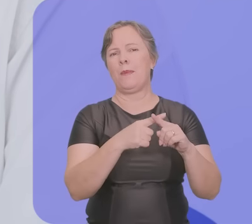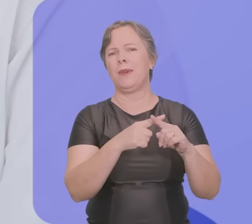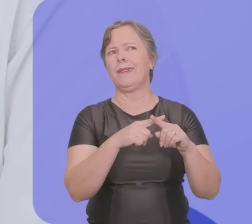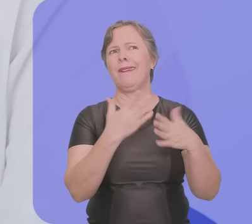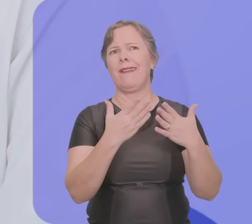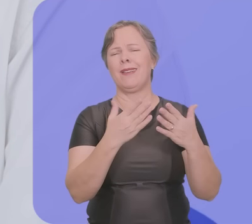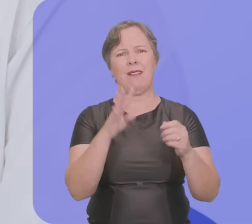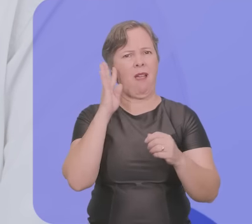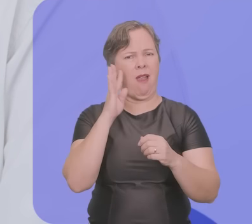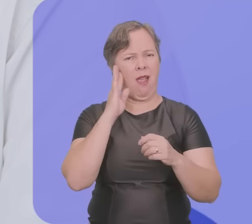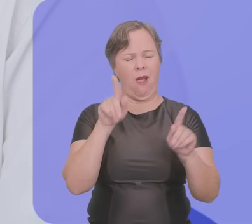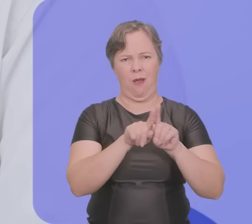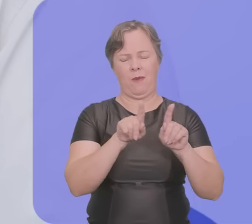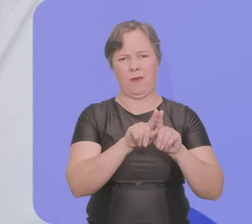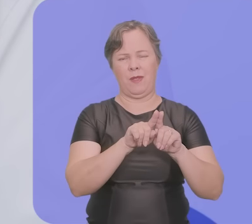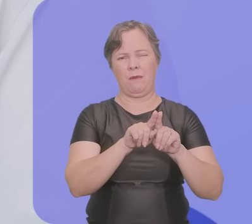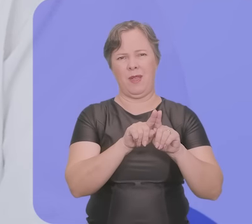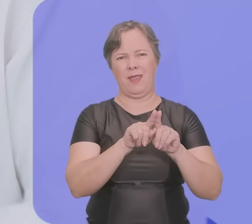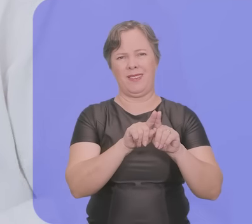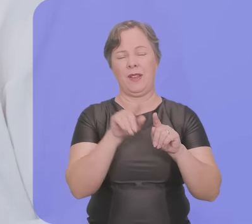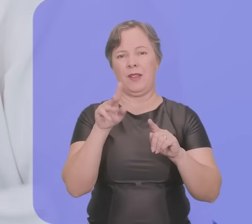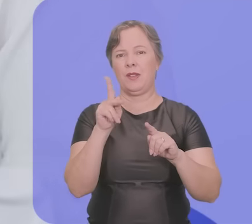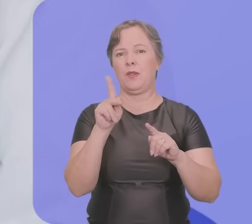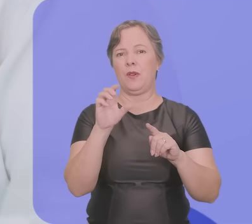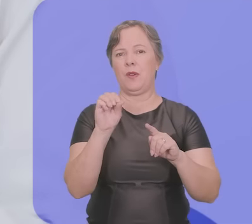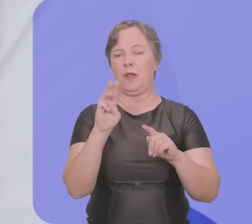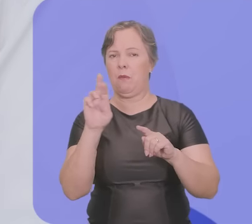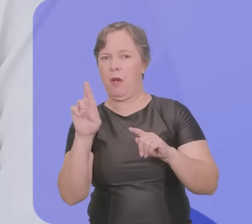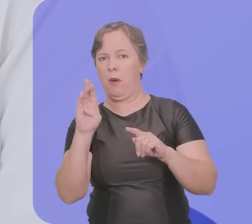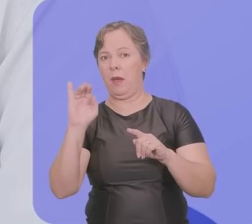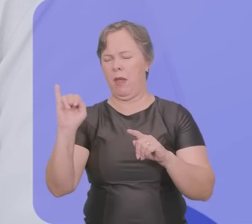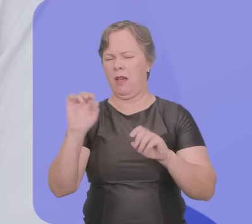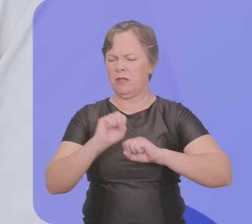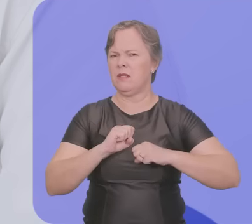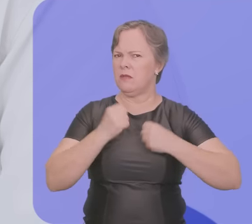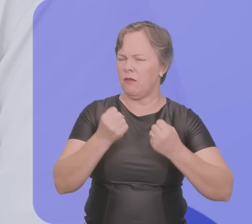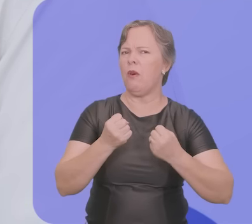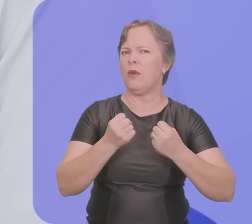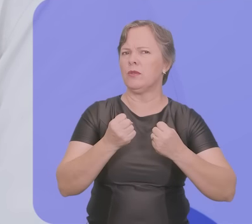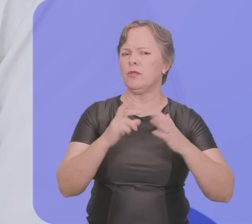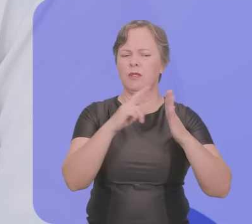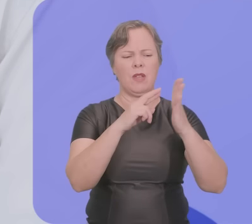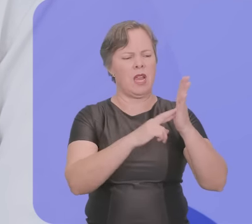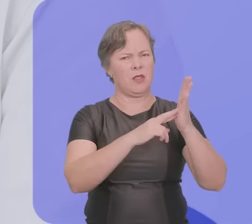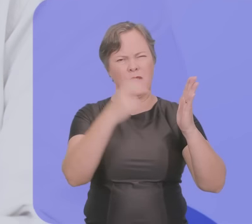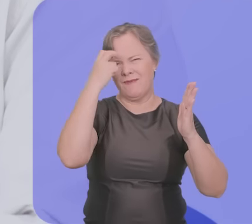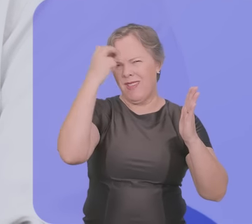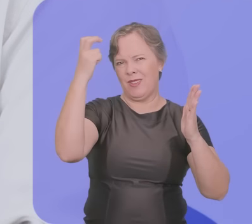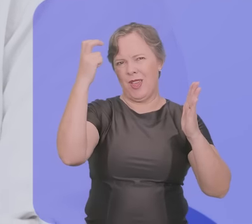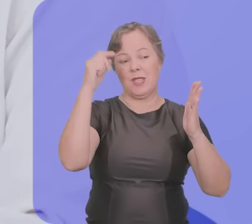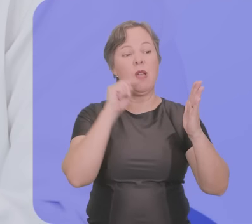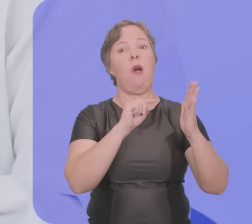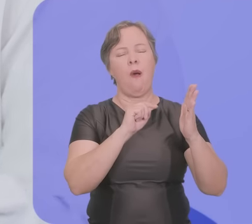de interessante no Power BI, né, nesse esforço de produzir relatórios inteligentes, é